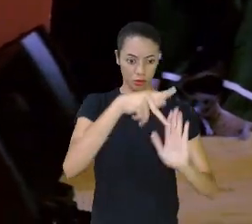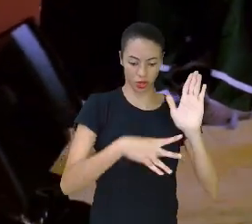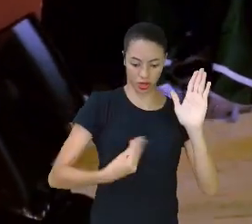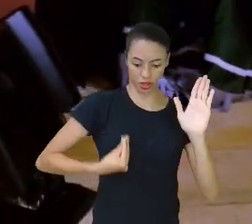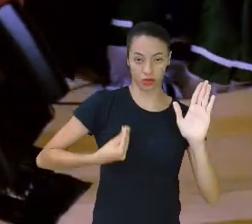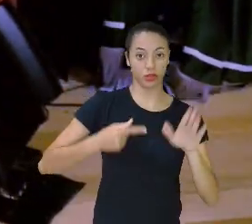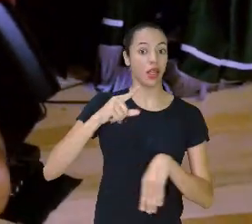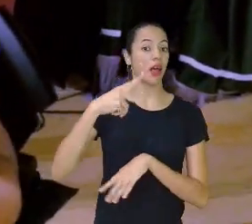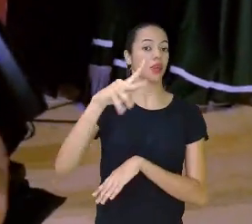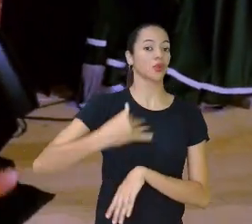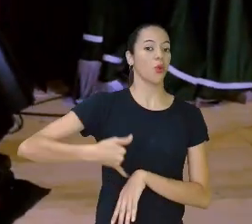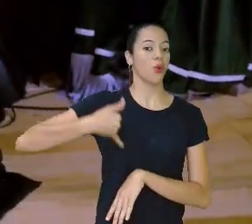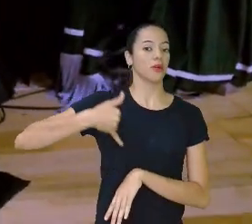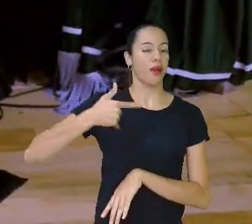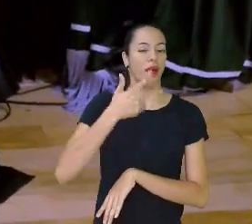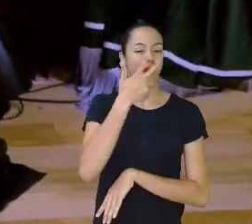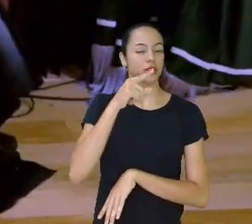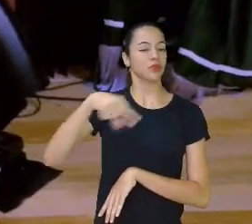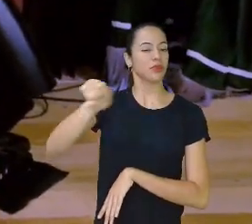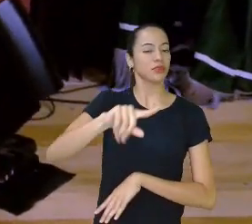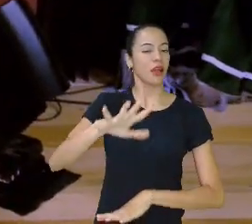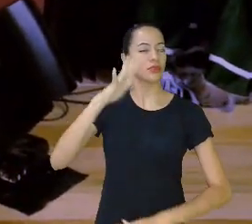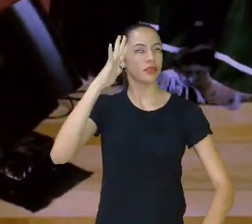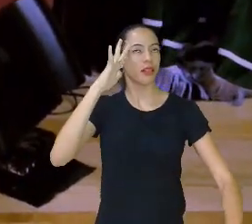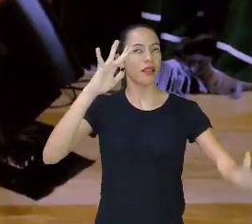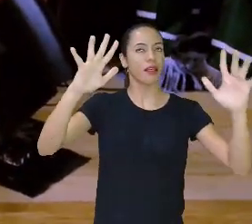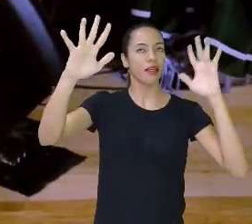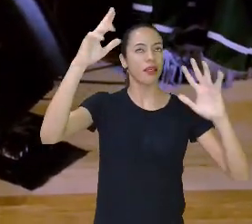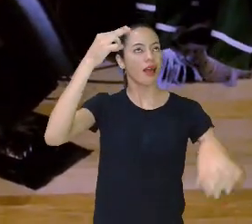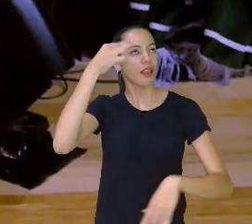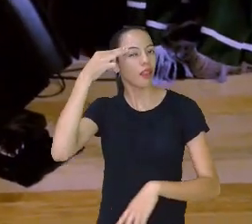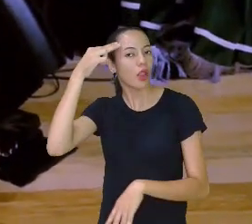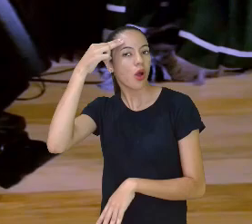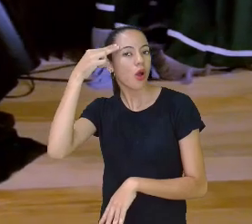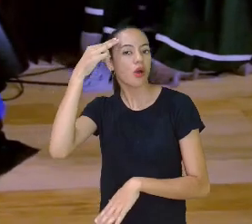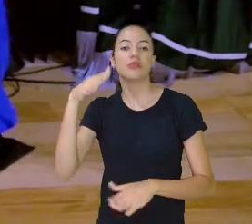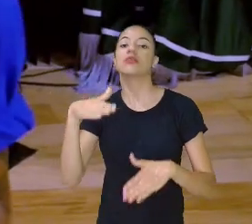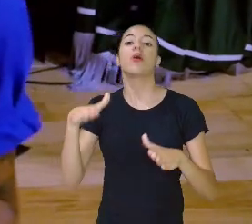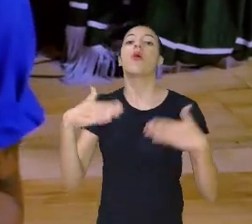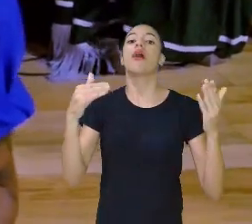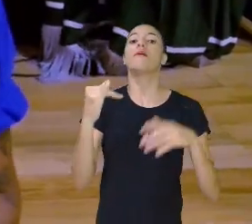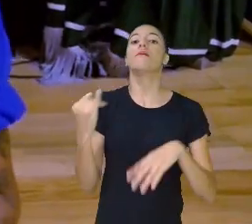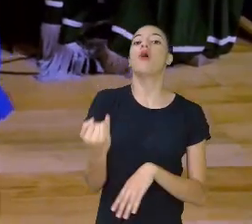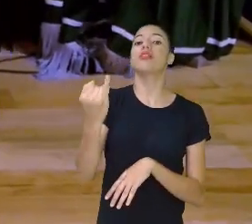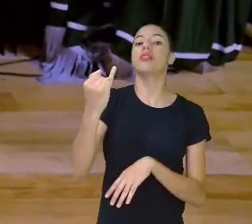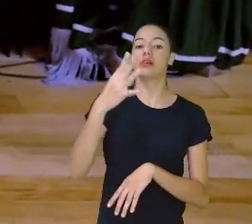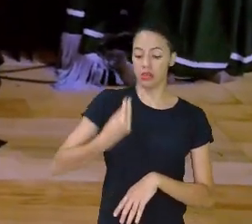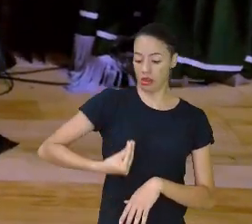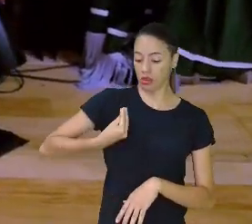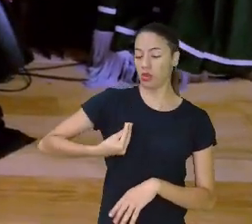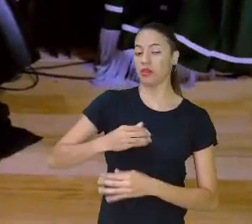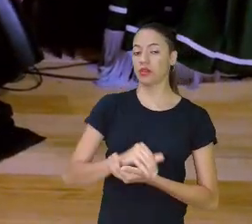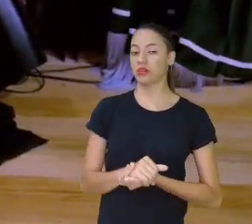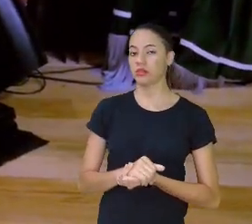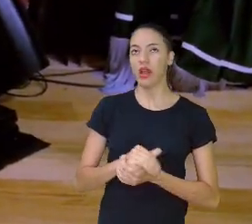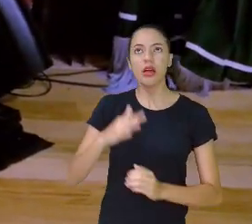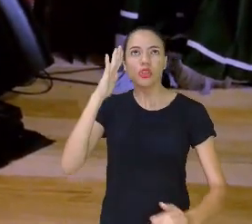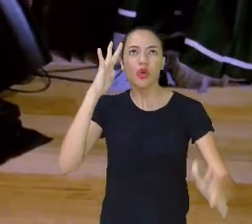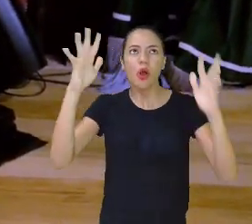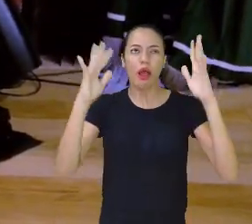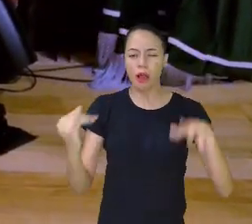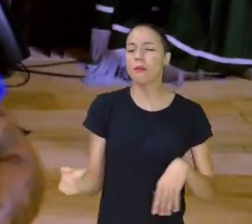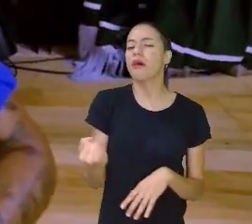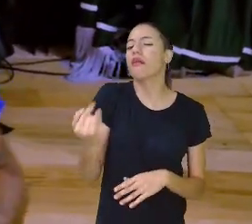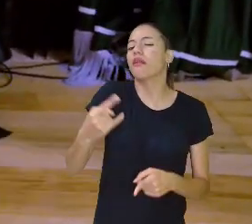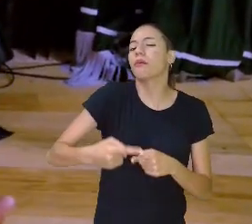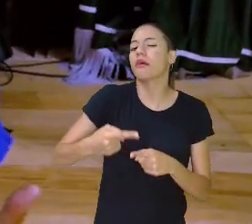idade, provavelmente já tem muitos sonhos. E qual a importância que esses sonhos têm na sua vida? Qual a importância do sonhar? Assim